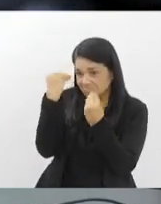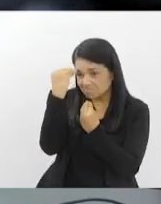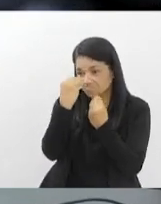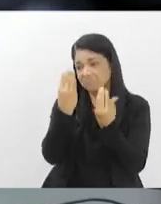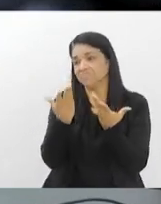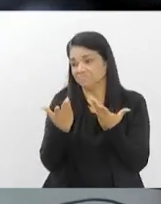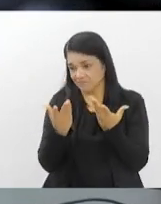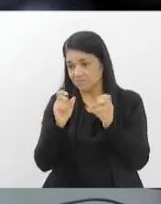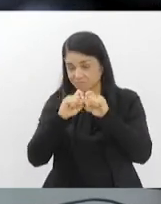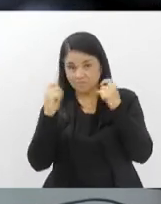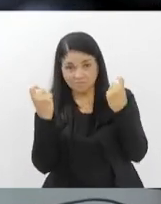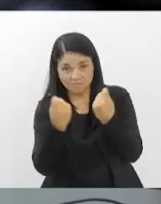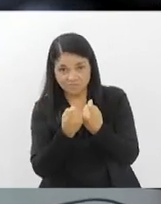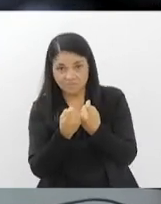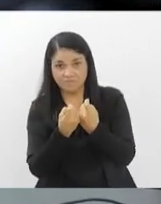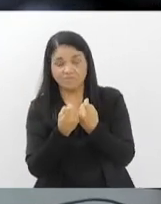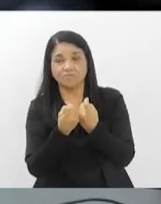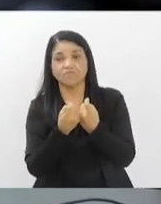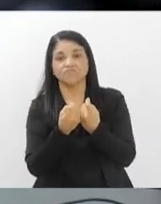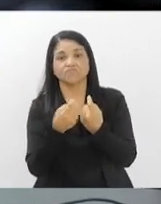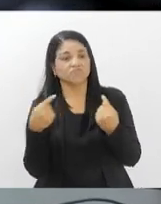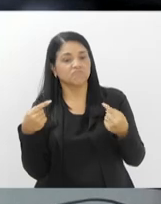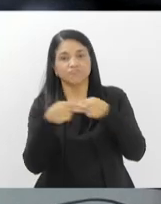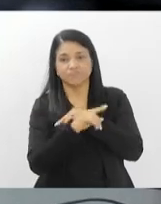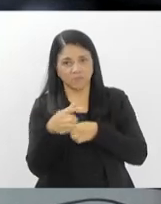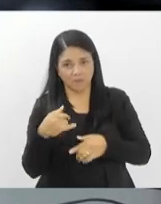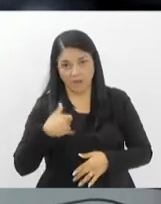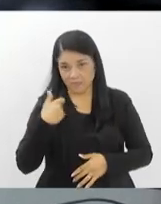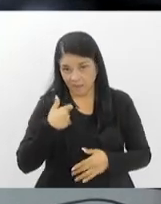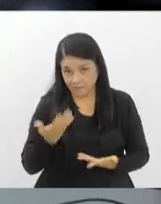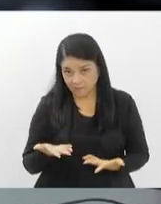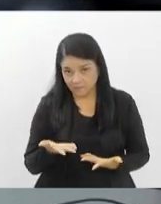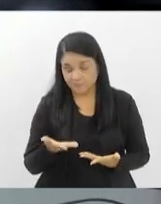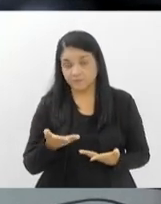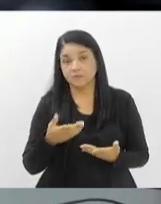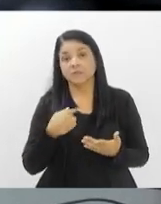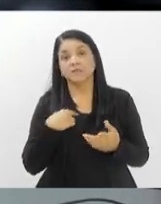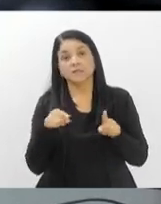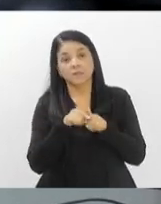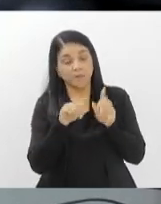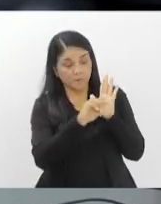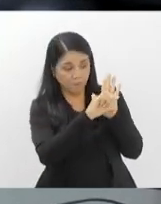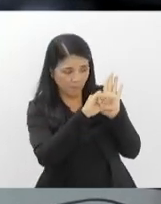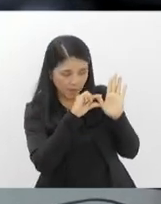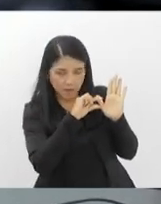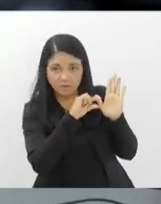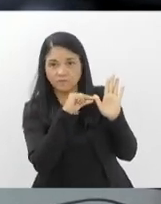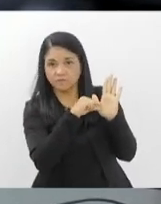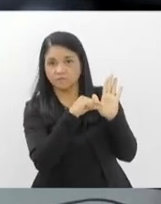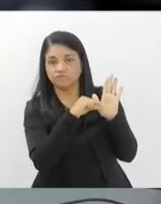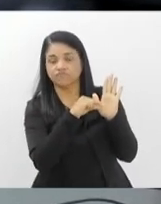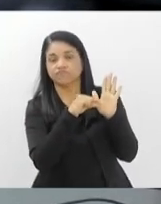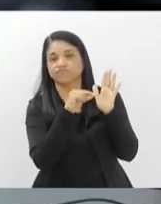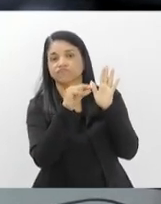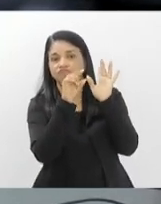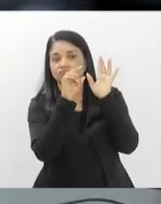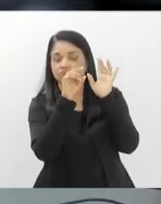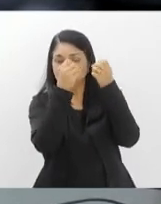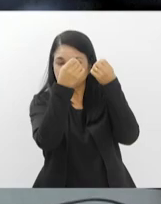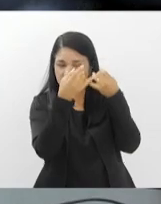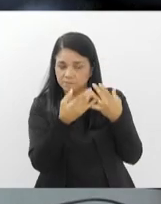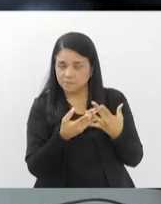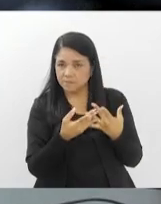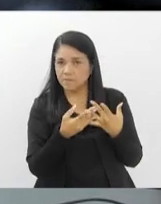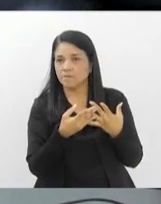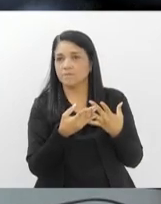precoce. E acho também que caberia um parágrafo que excepcionalizasse nos